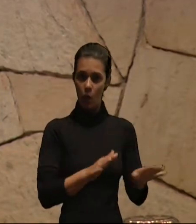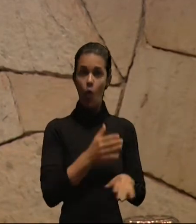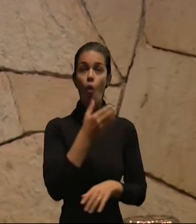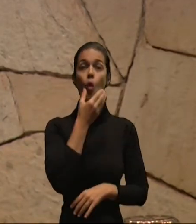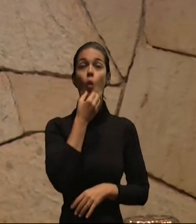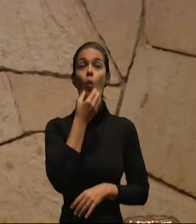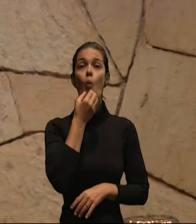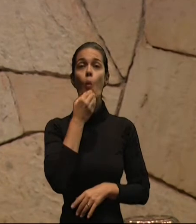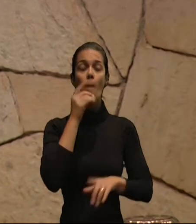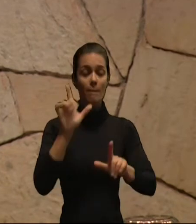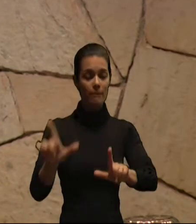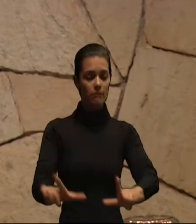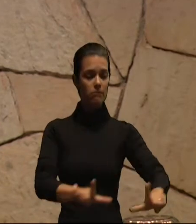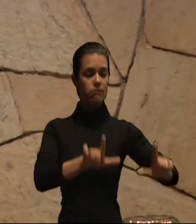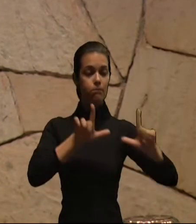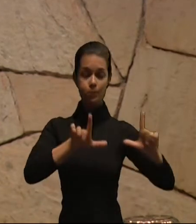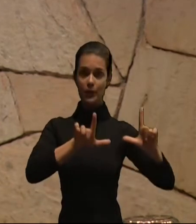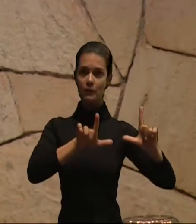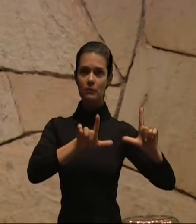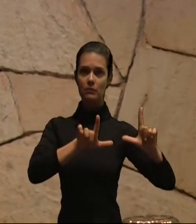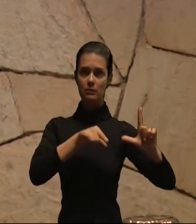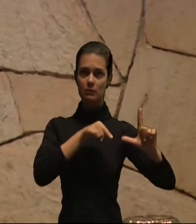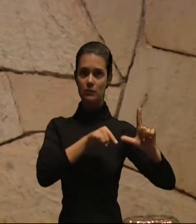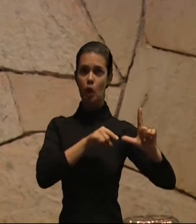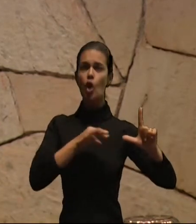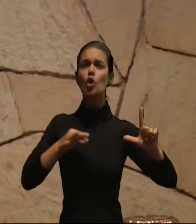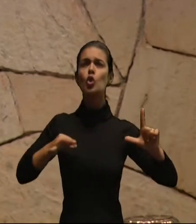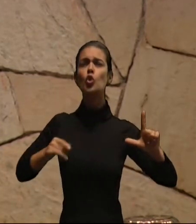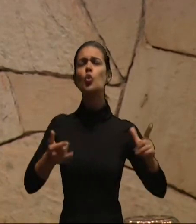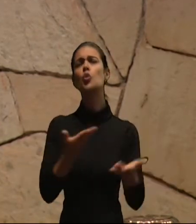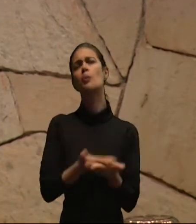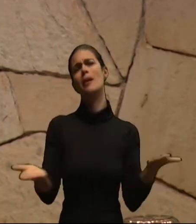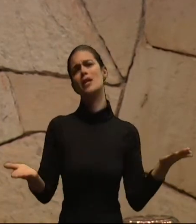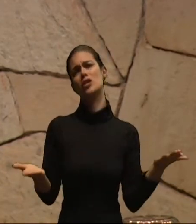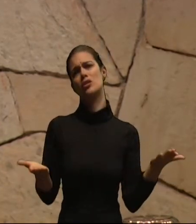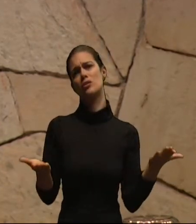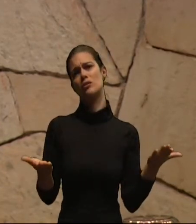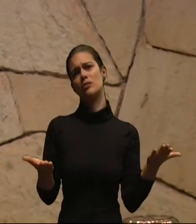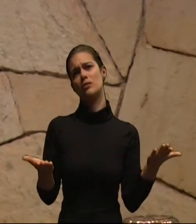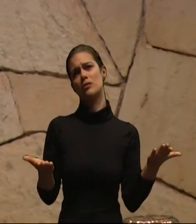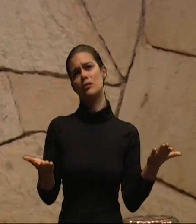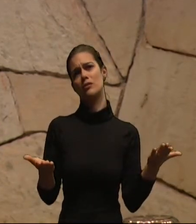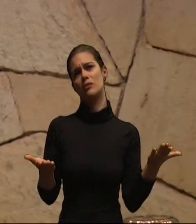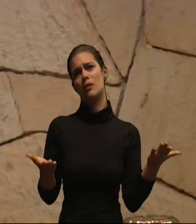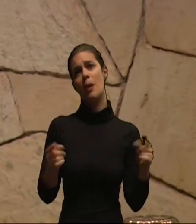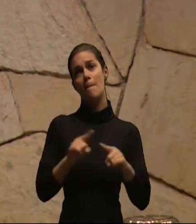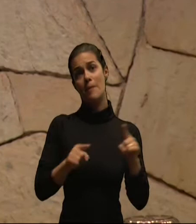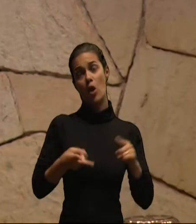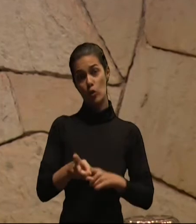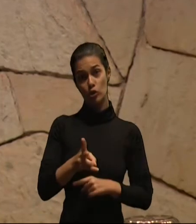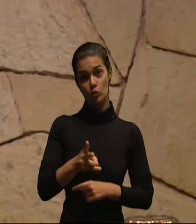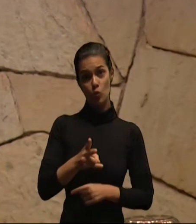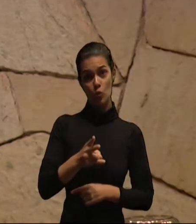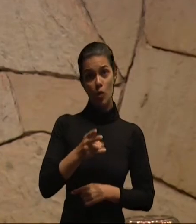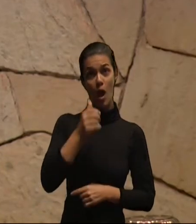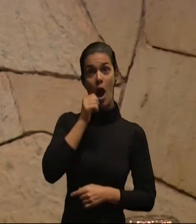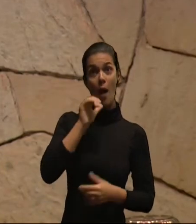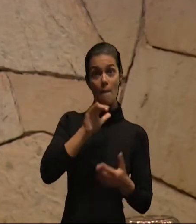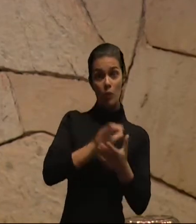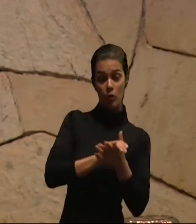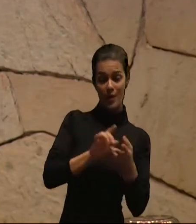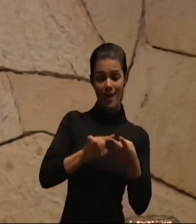estabelecimento que dizia: tudo perdido, exceto mulher, filhos e